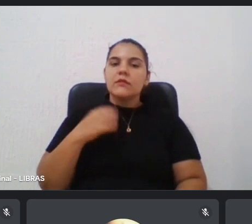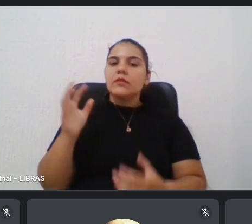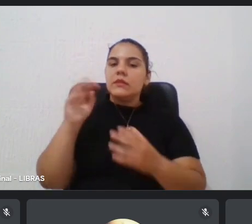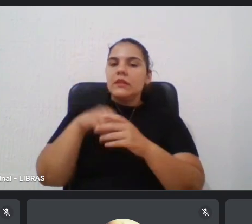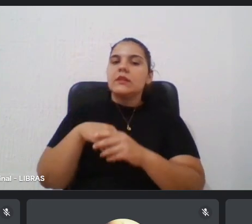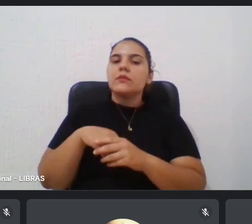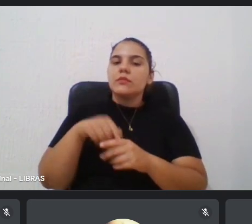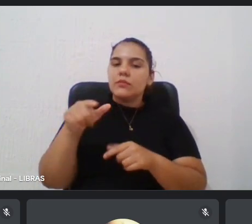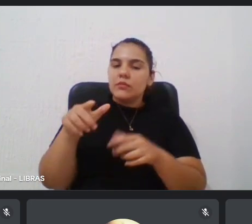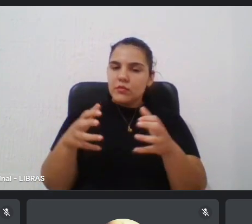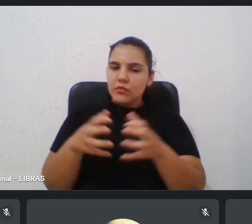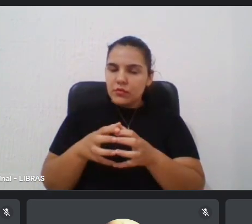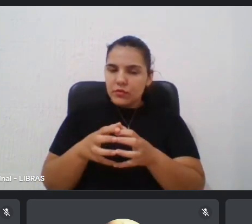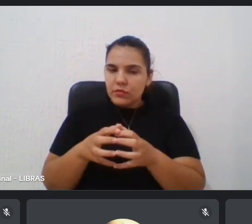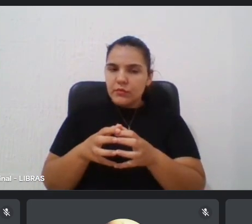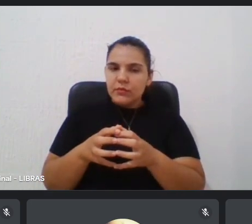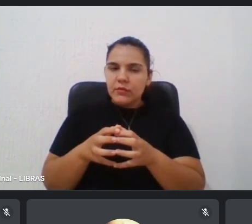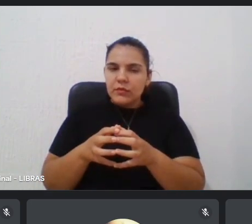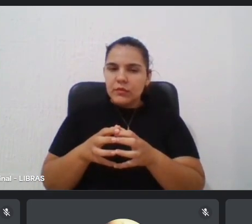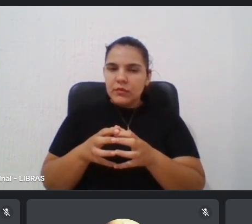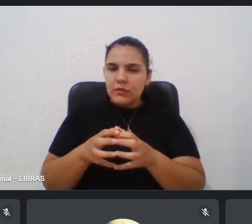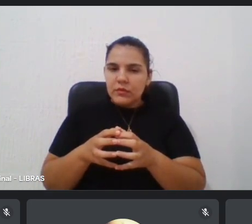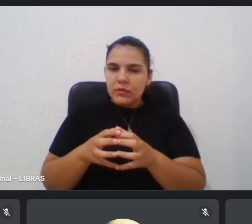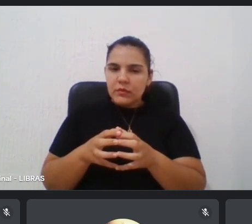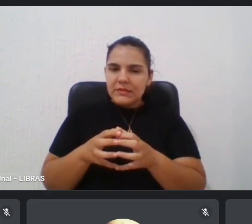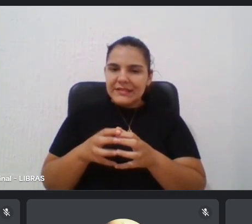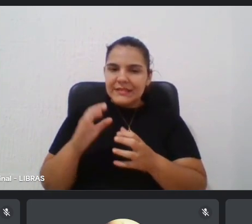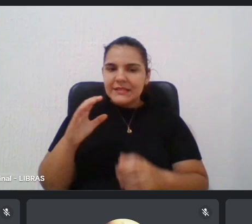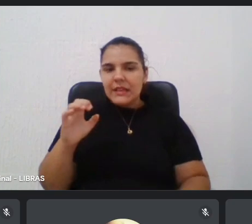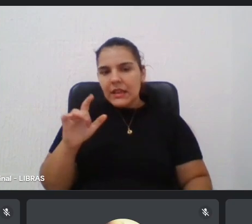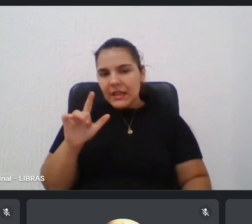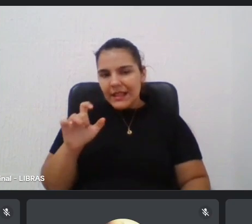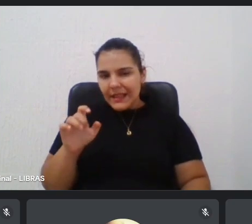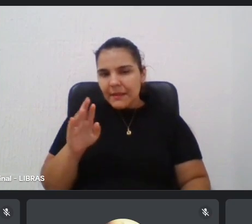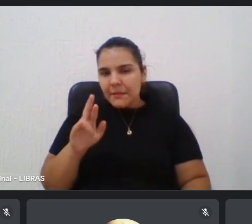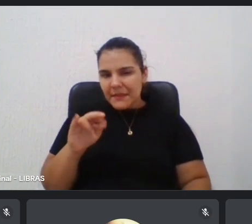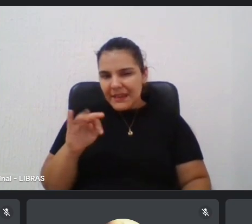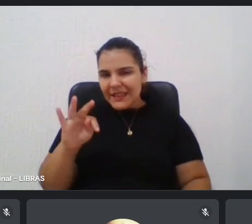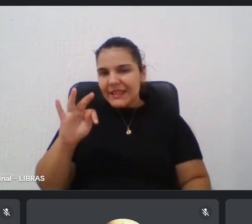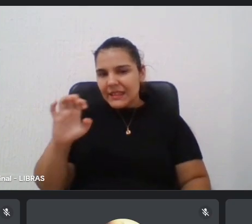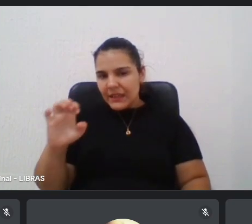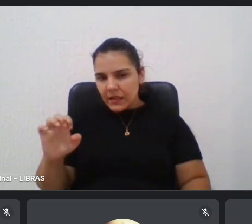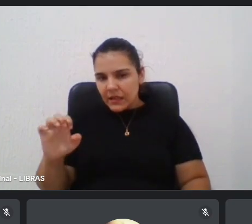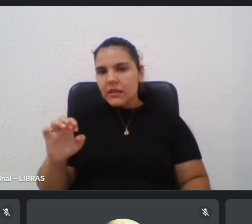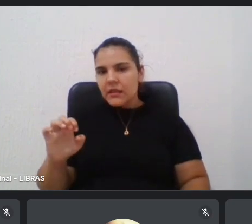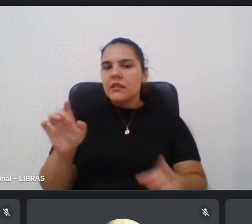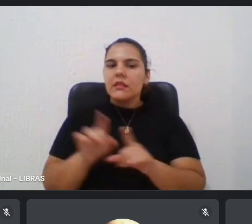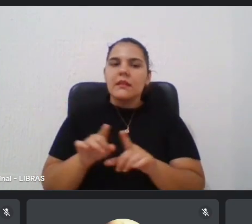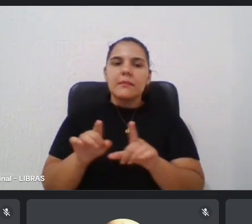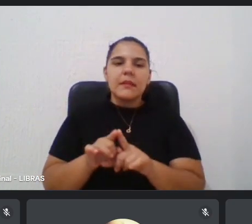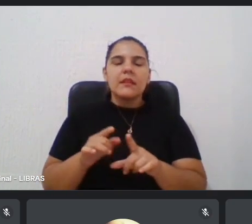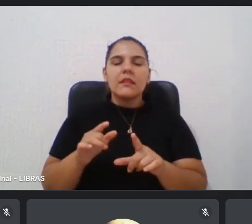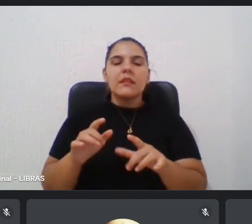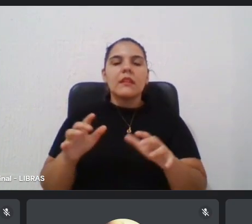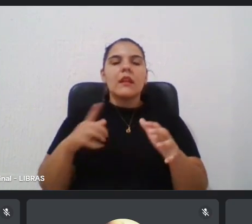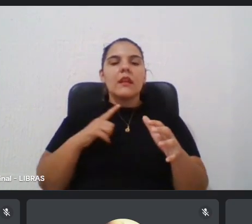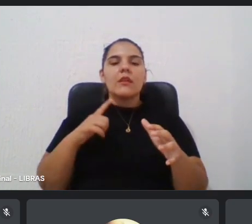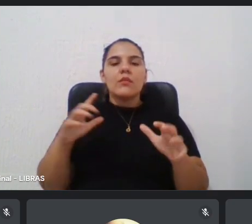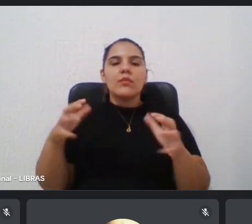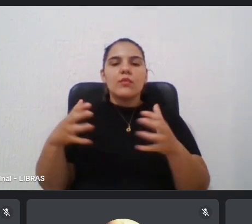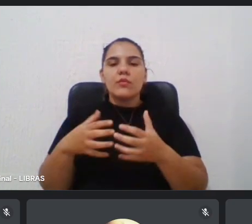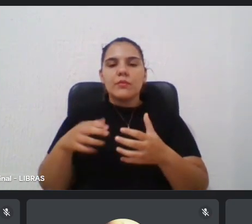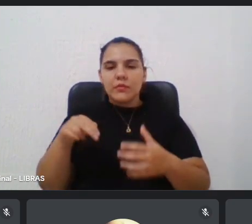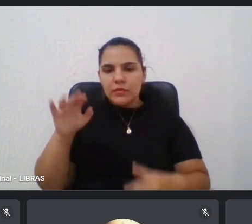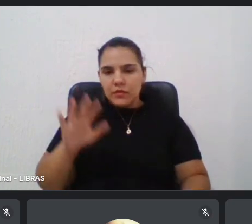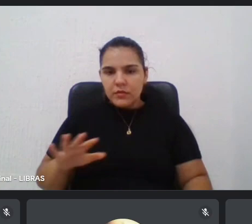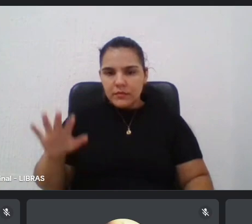um dos primeiros do Nordeste também, acho é o terceiro ou quarto do Nordeste. A gente atua principalmente em Rave, um festival de música